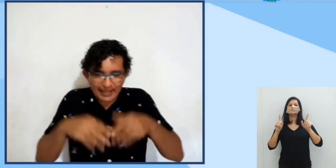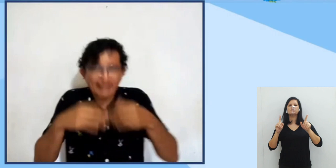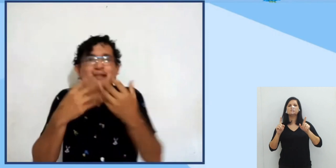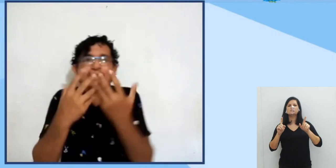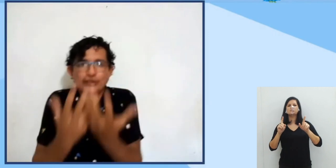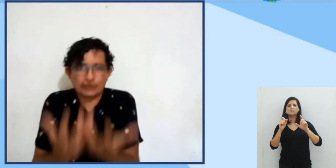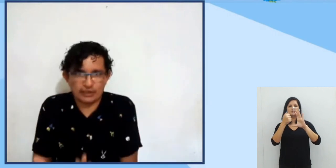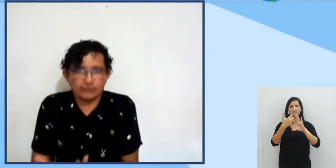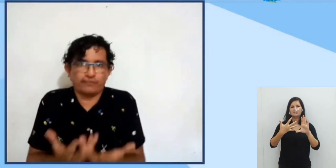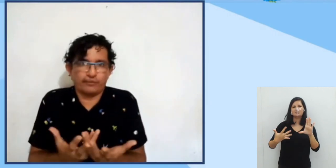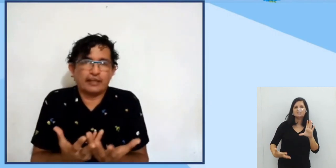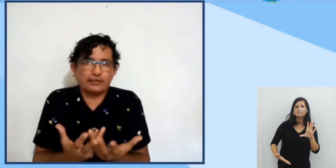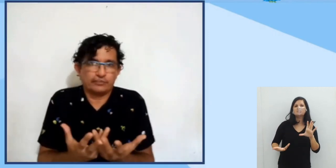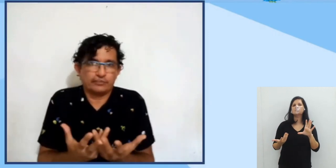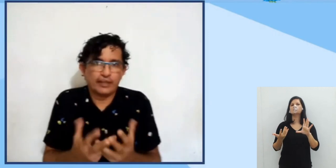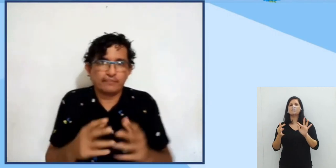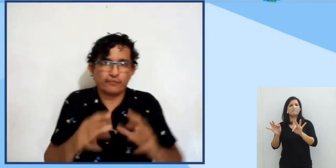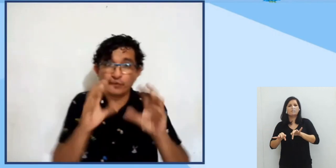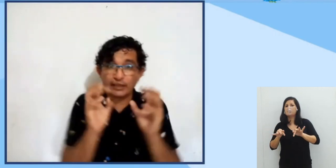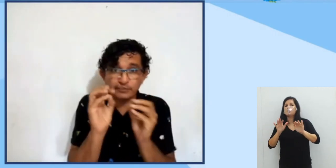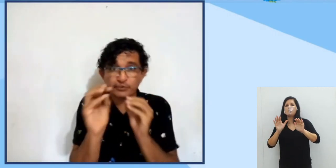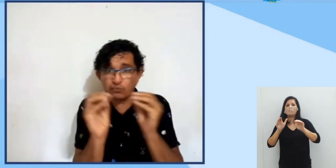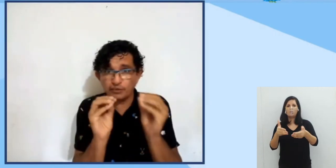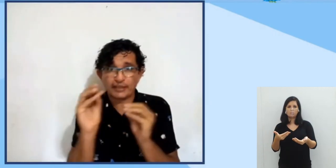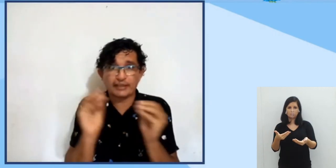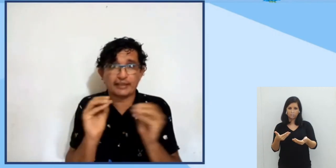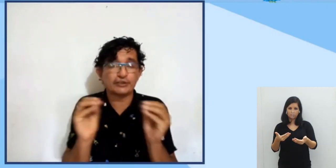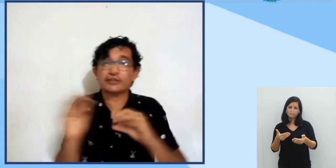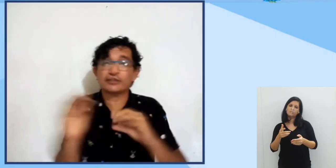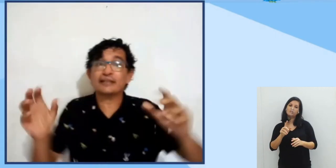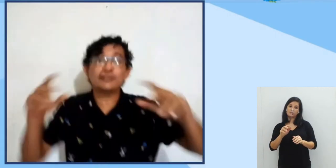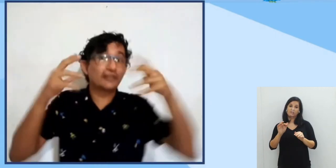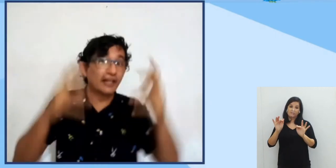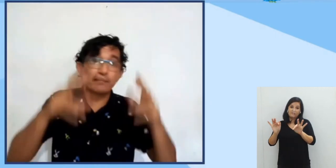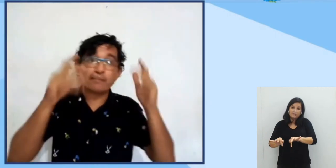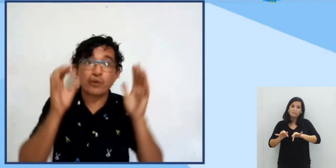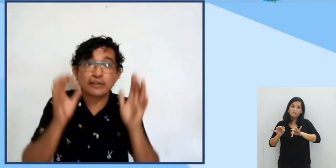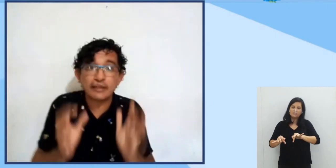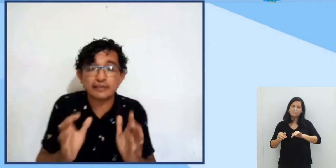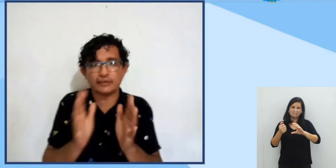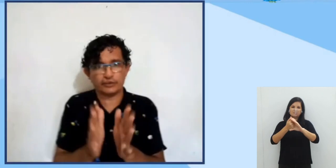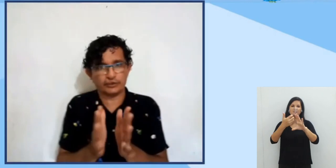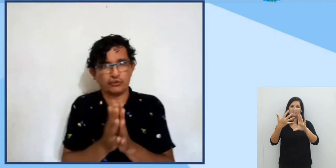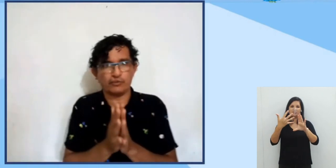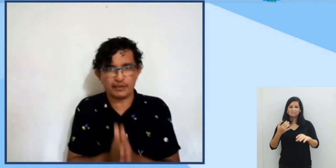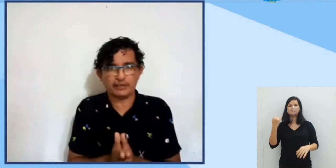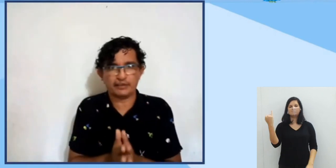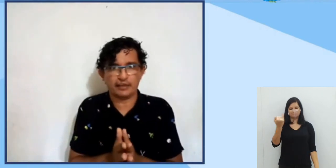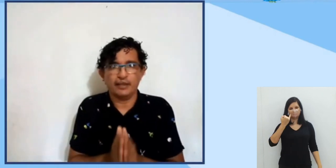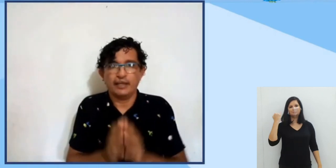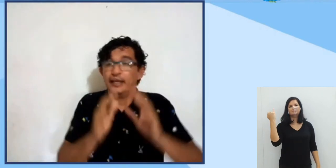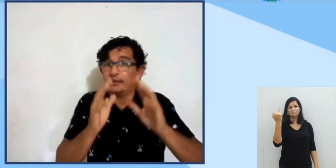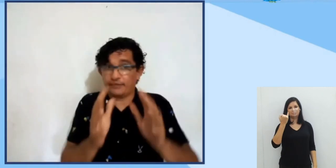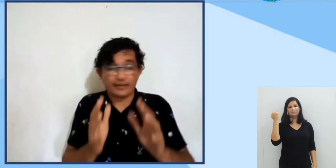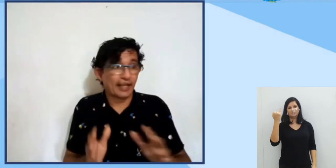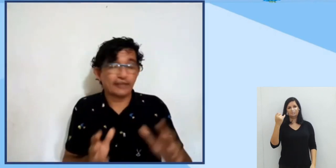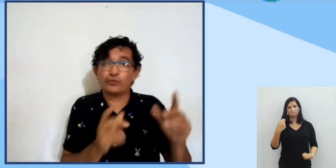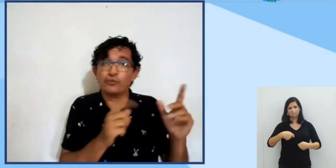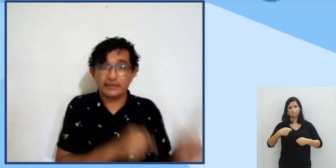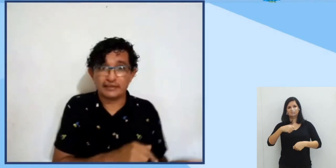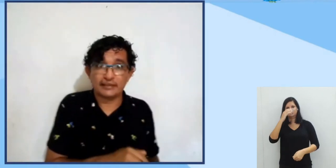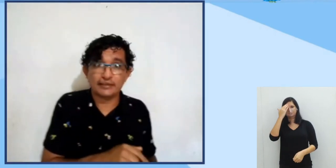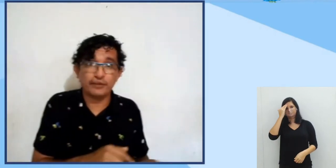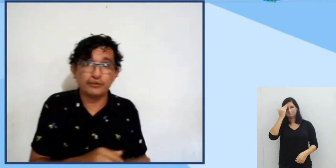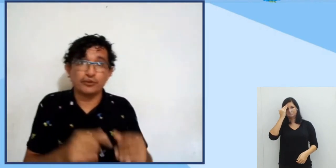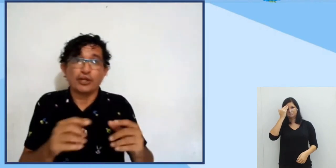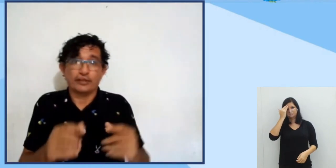essas características do feudalismo, né? O feudalismo tem algumas características que é de extrema importância a gente compreender. Na verdade,